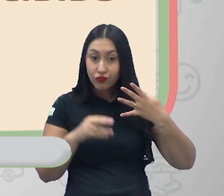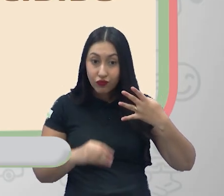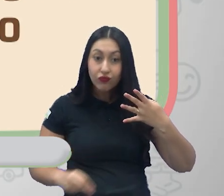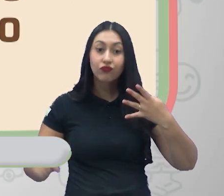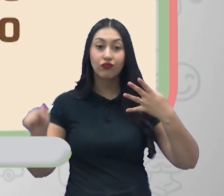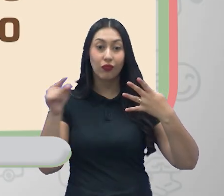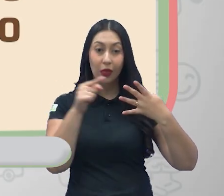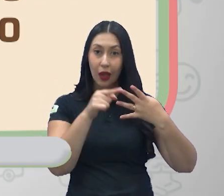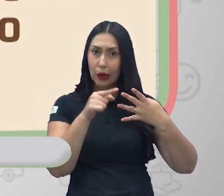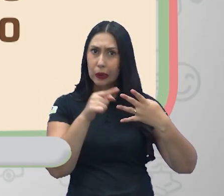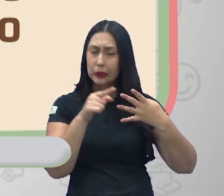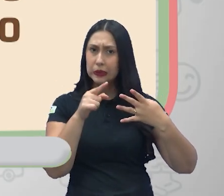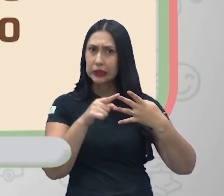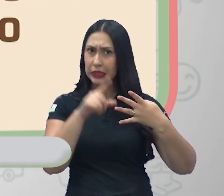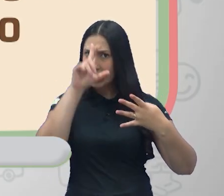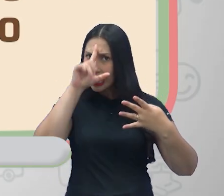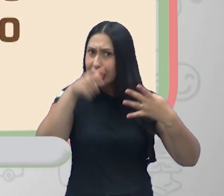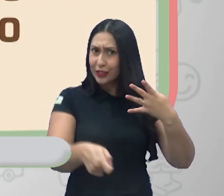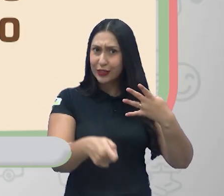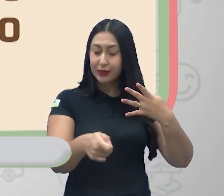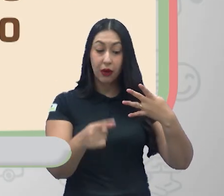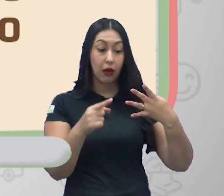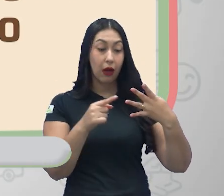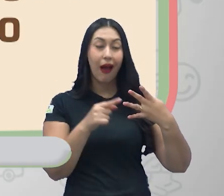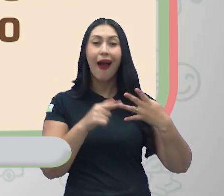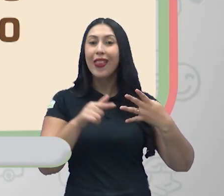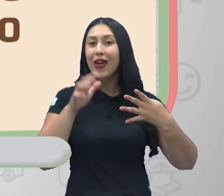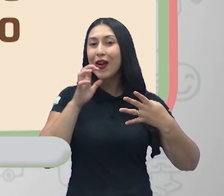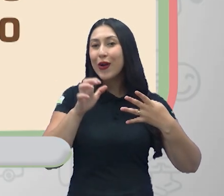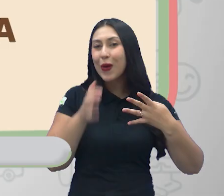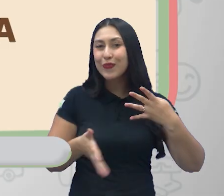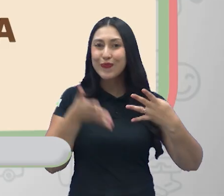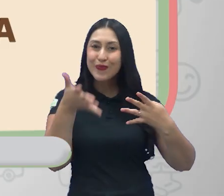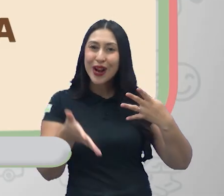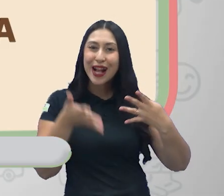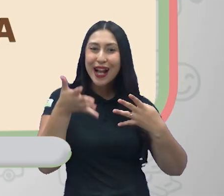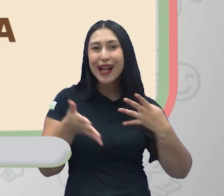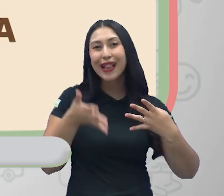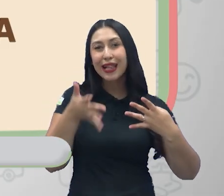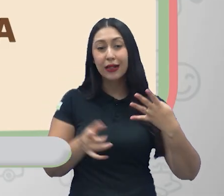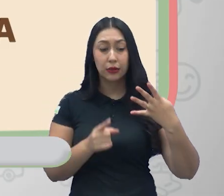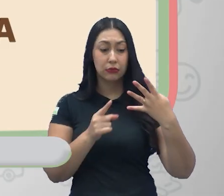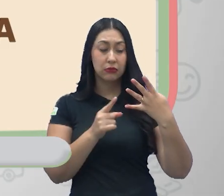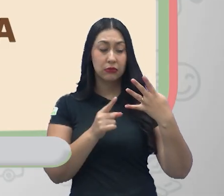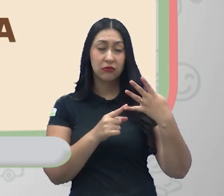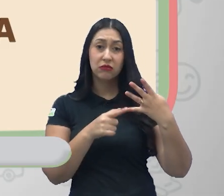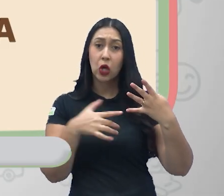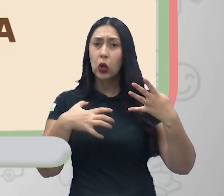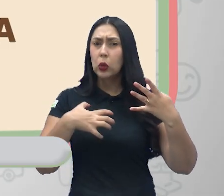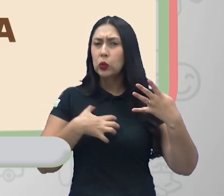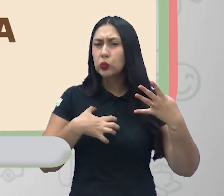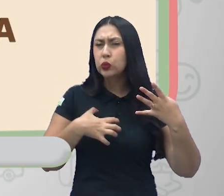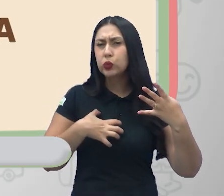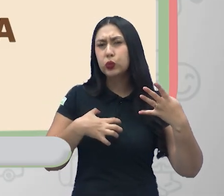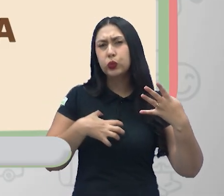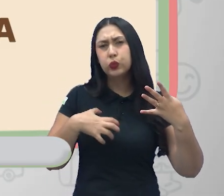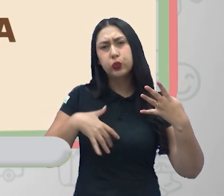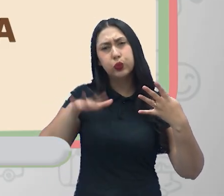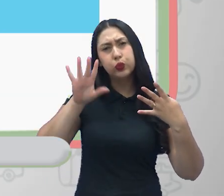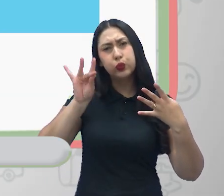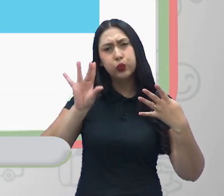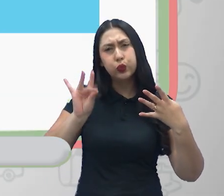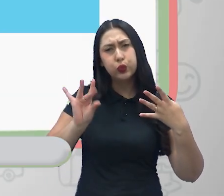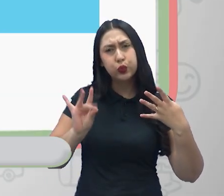decidido, já o sanguíneo, comunicativo e expansivo, e o melancólico, mais sensível e